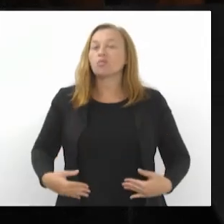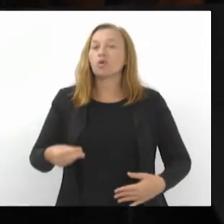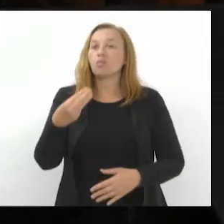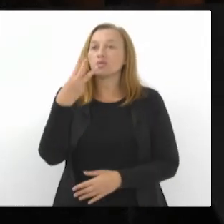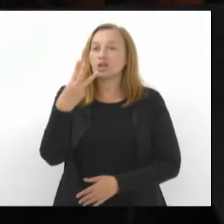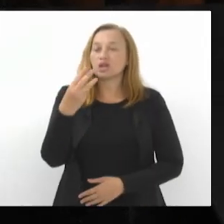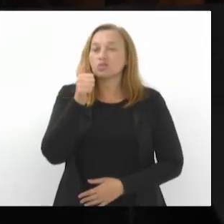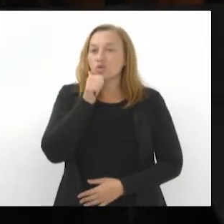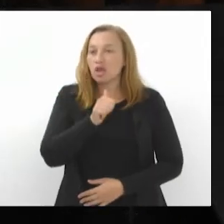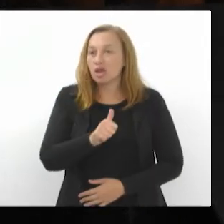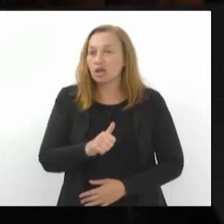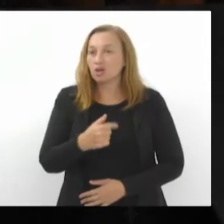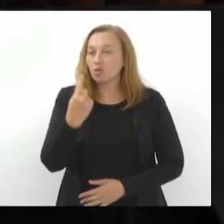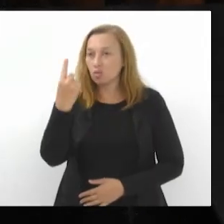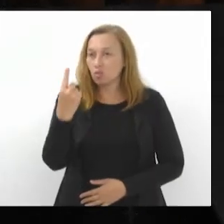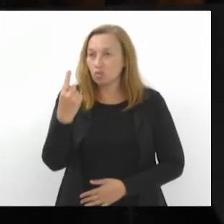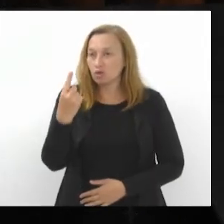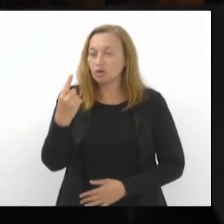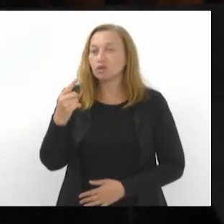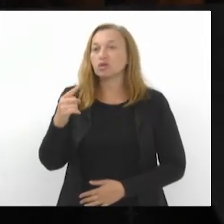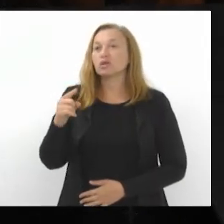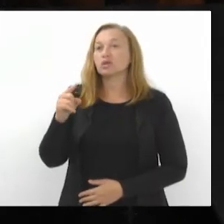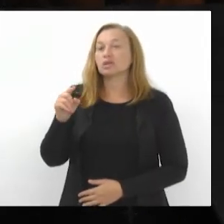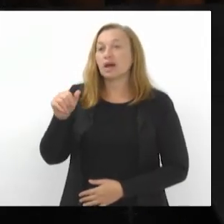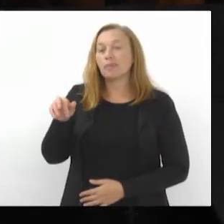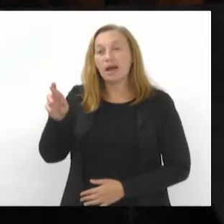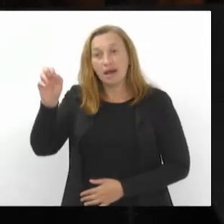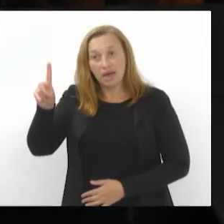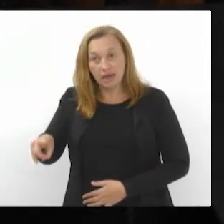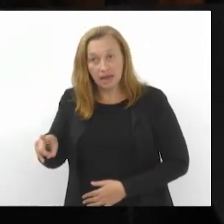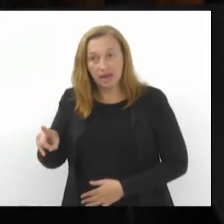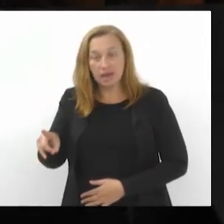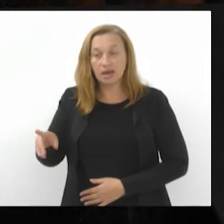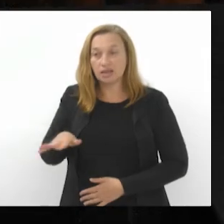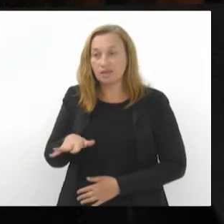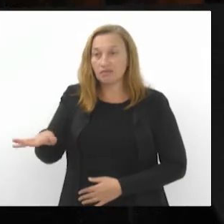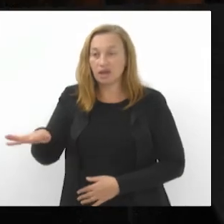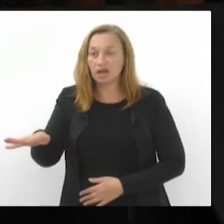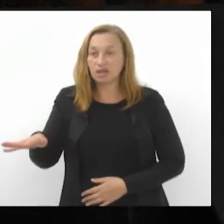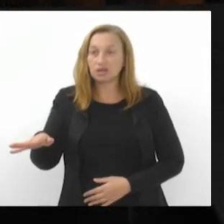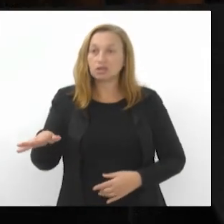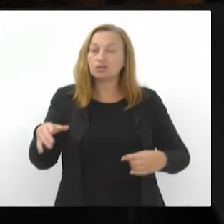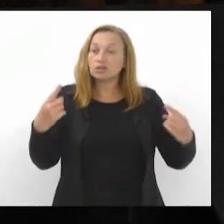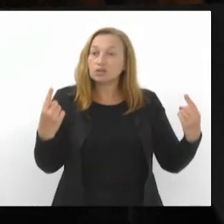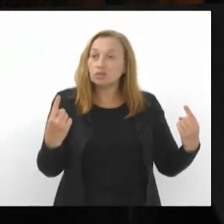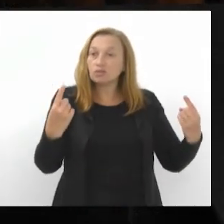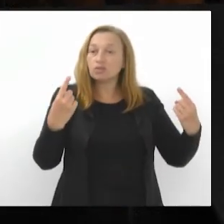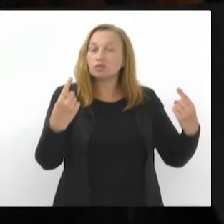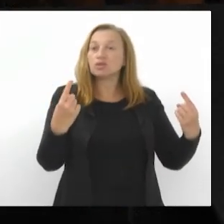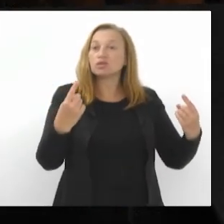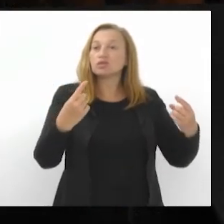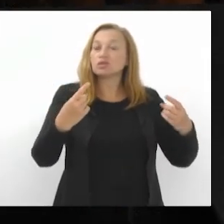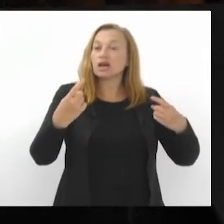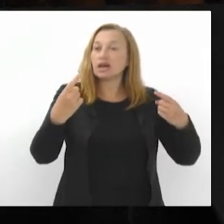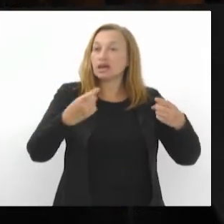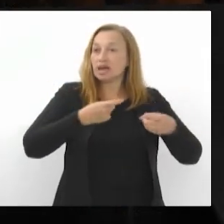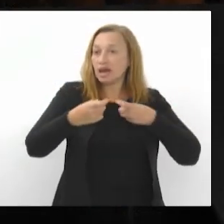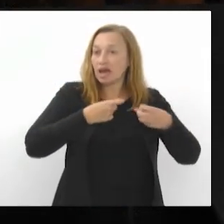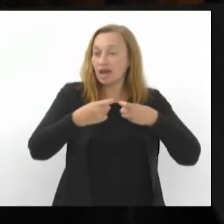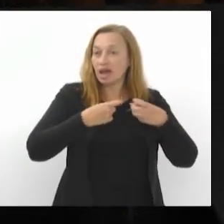mulheres. 3 mulheres, uma no Complexo da Maré, durante o confronto dentro do Complexo da Maré,